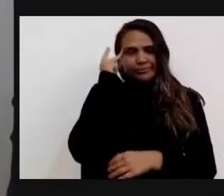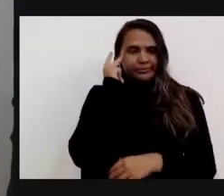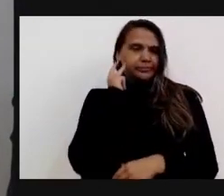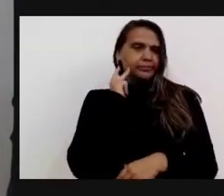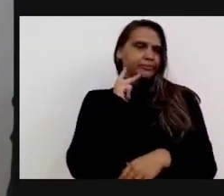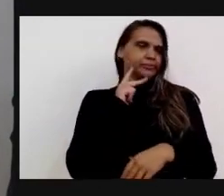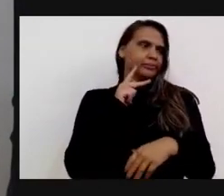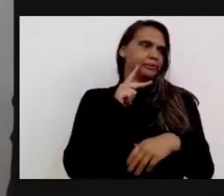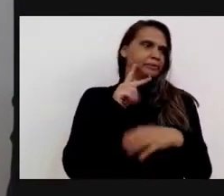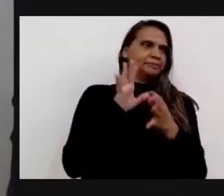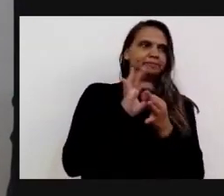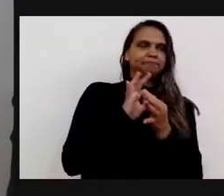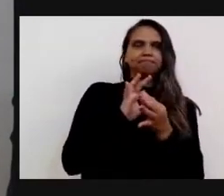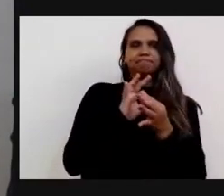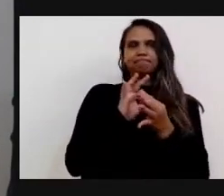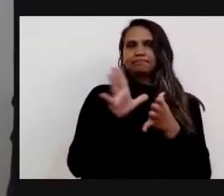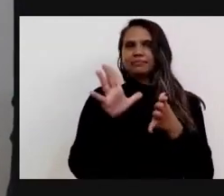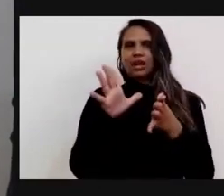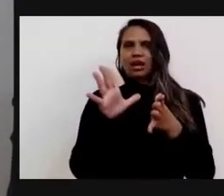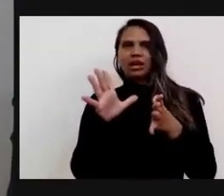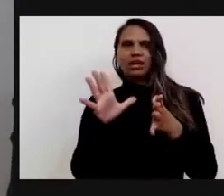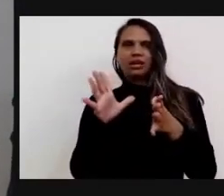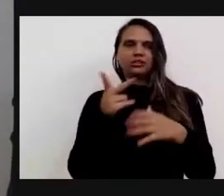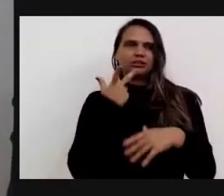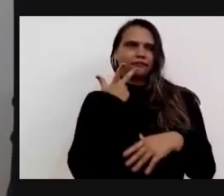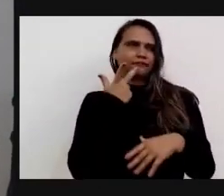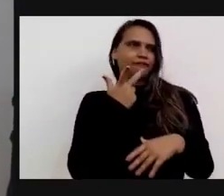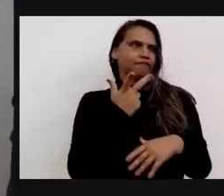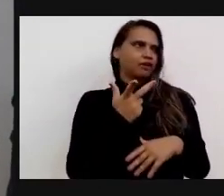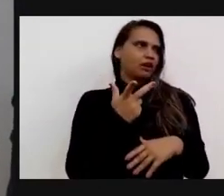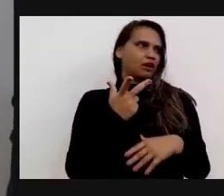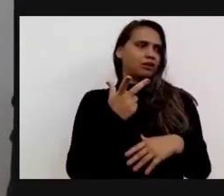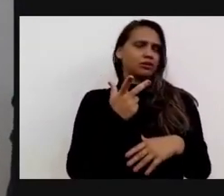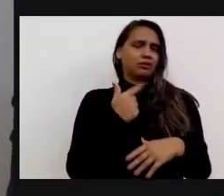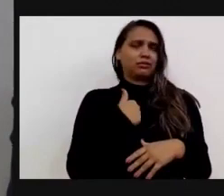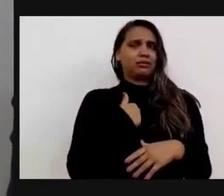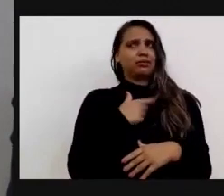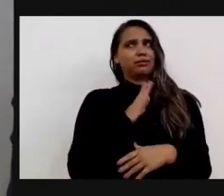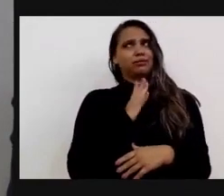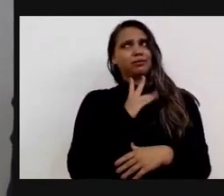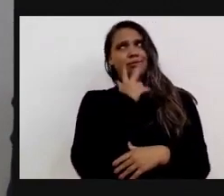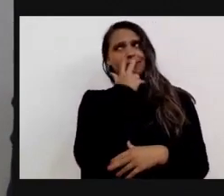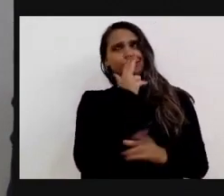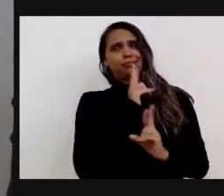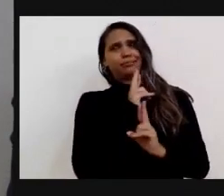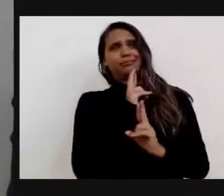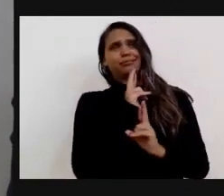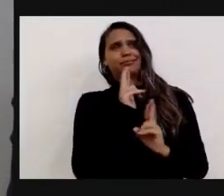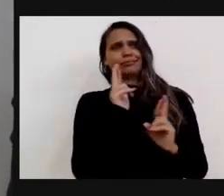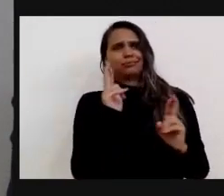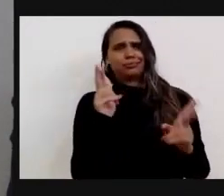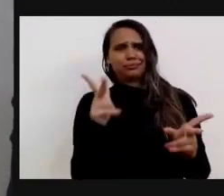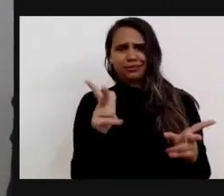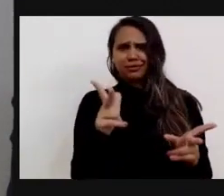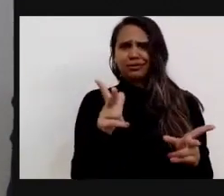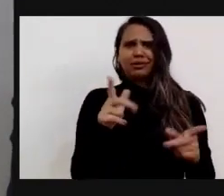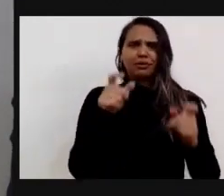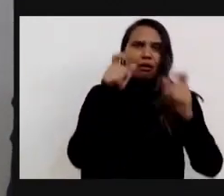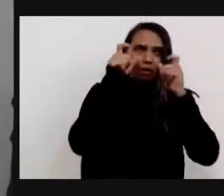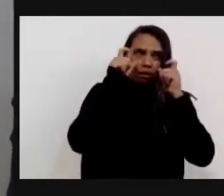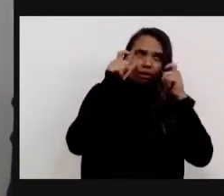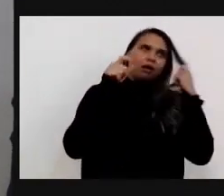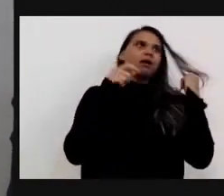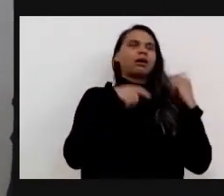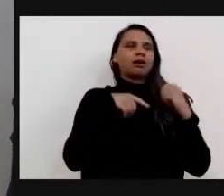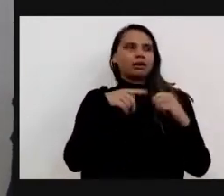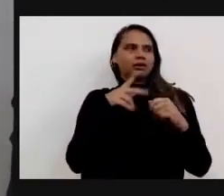meio colorida né que cola post-it na parede que são geniais nada disso super acadêmico estudiosa nerd